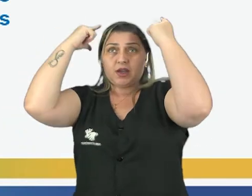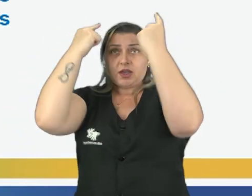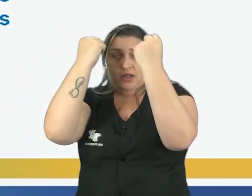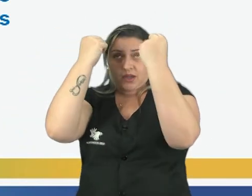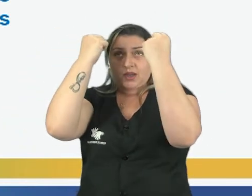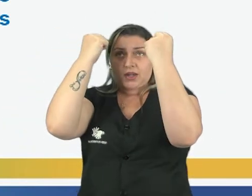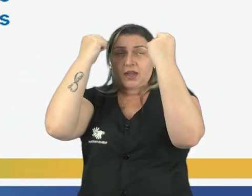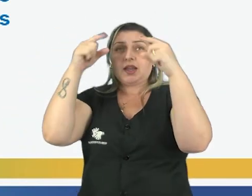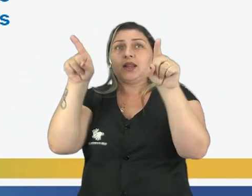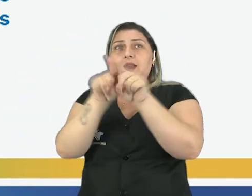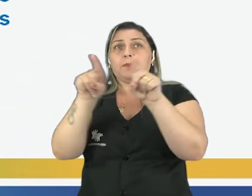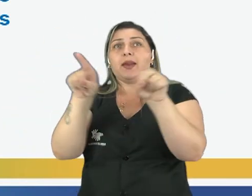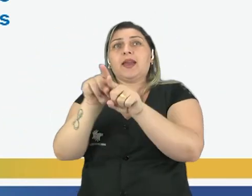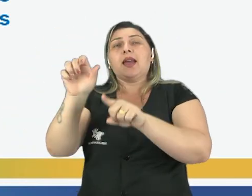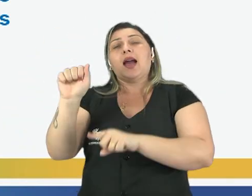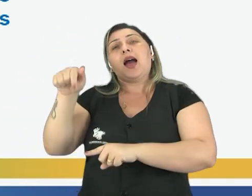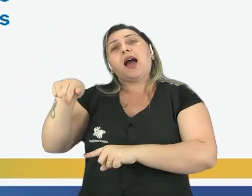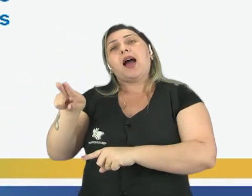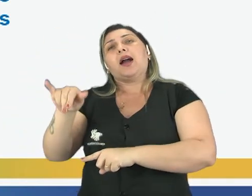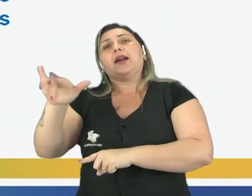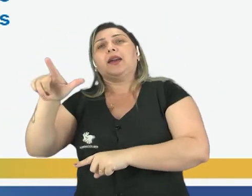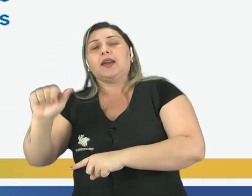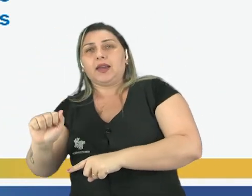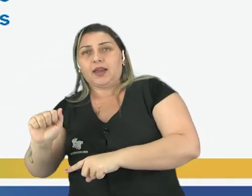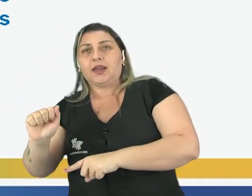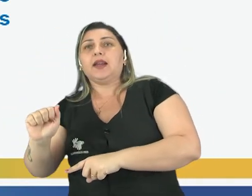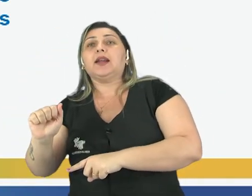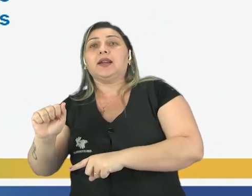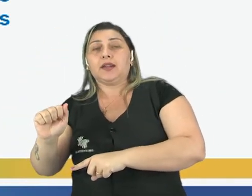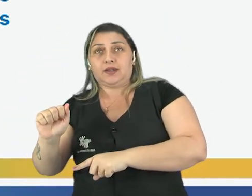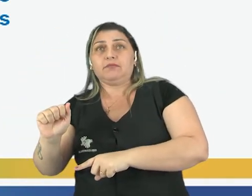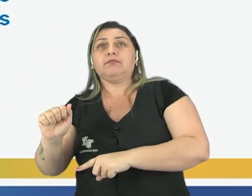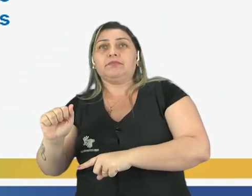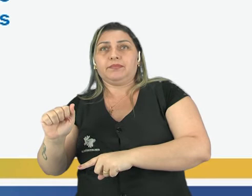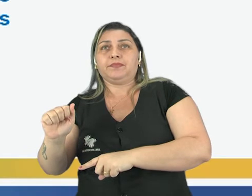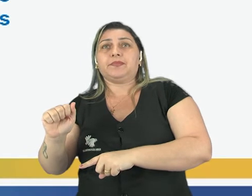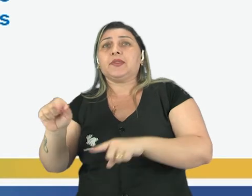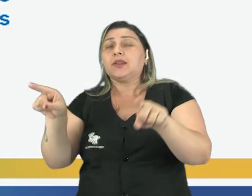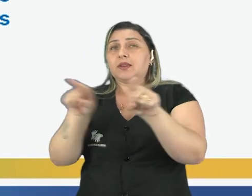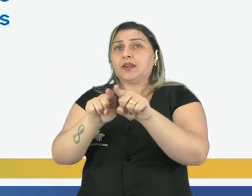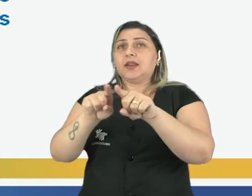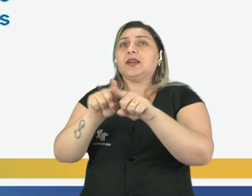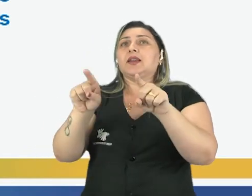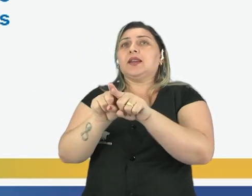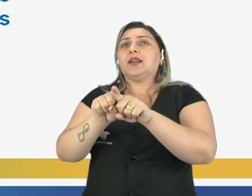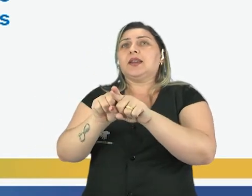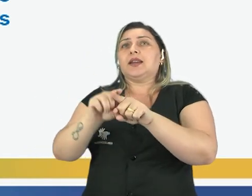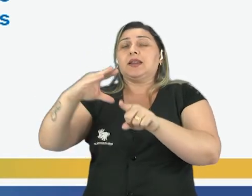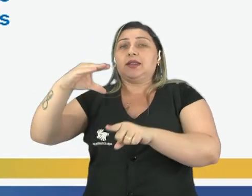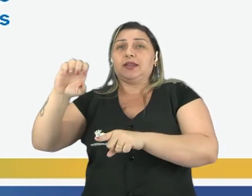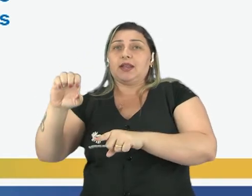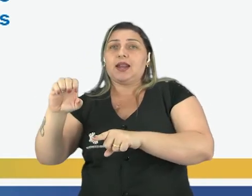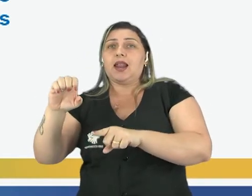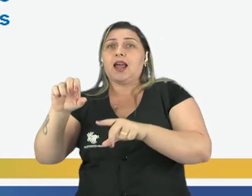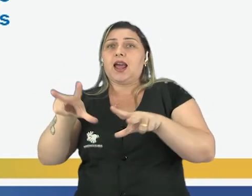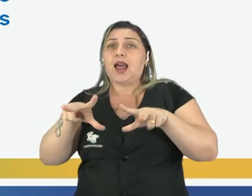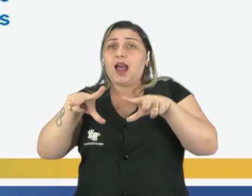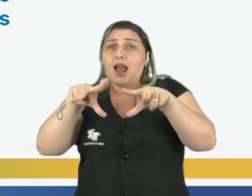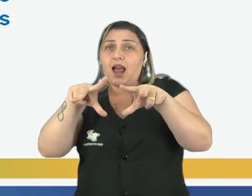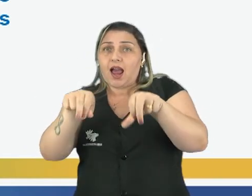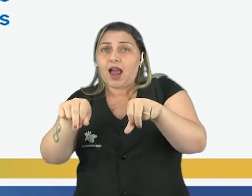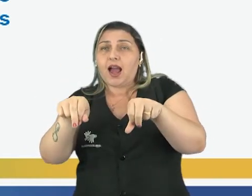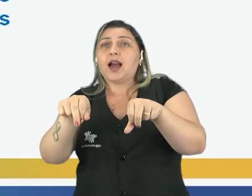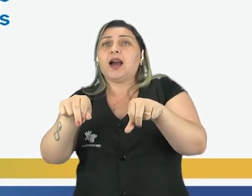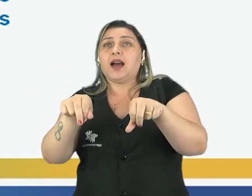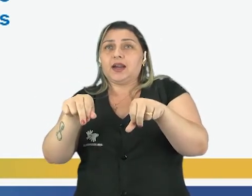constelação Áquila, é uma constelação do equador celeste. Essa constelação representa a águia, que carregava